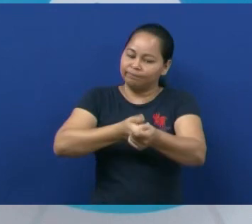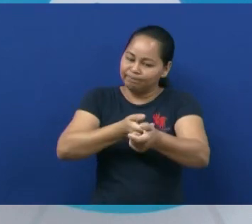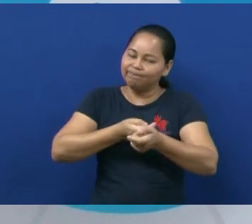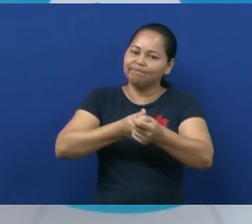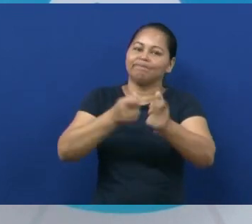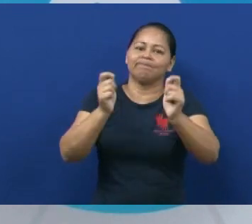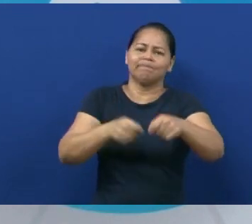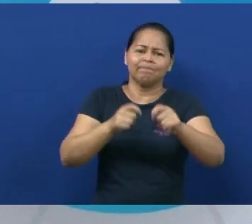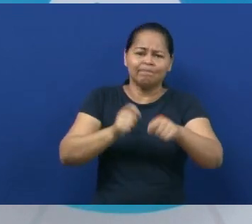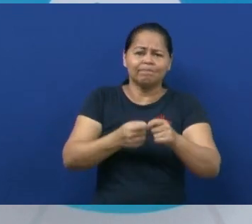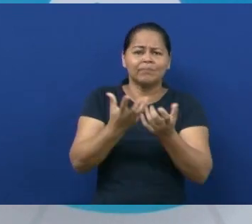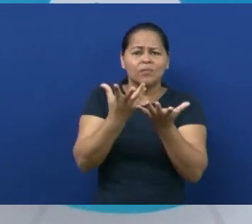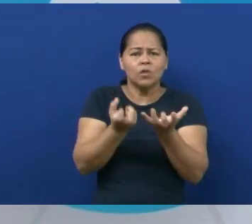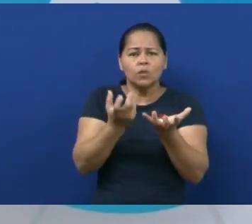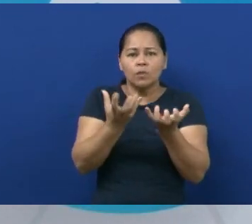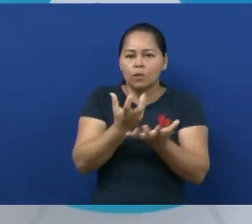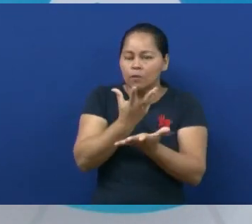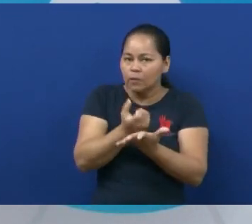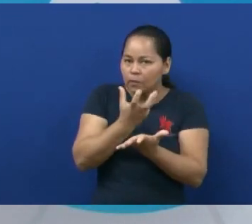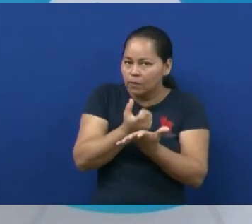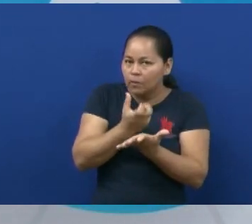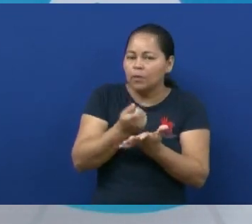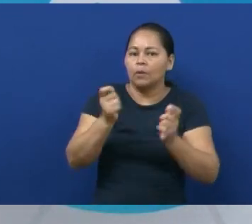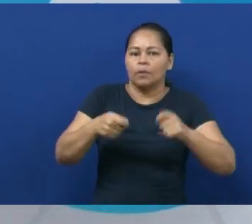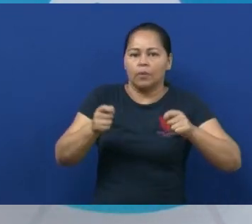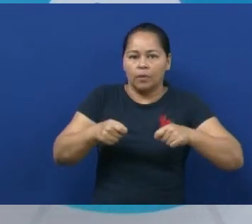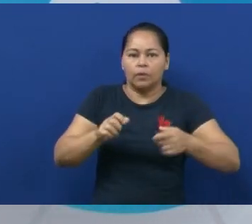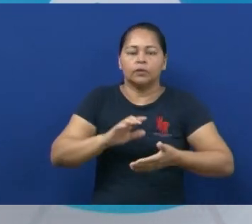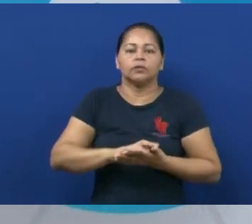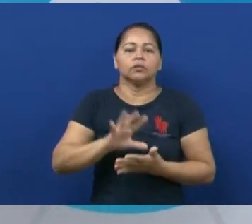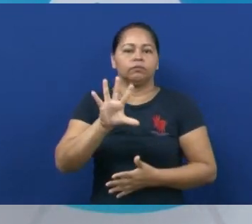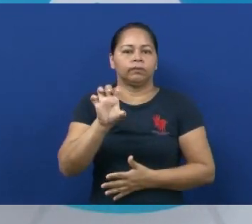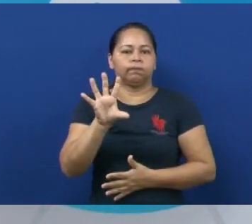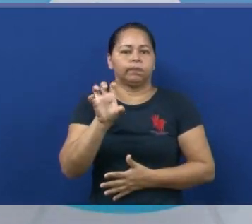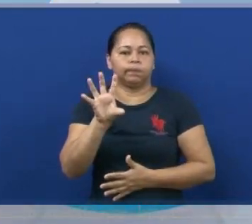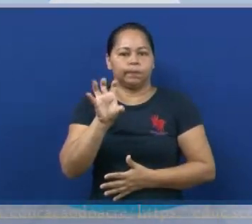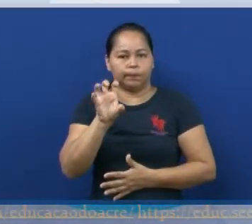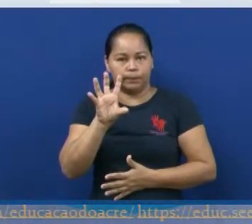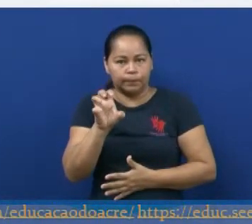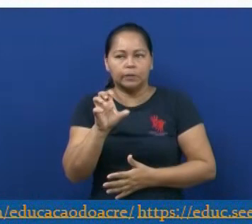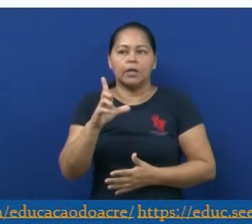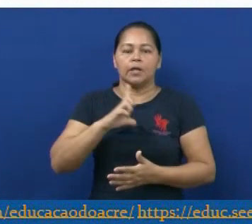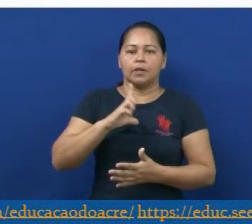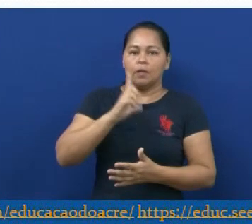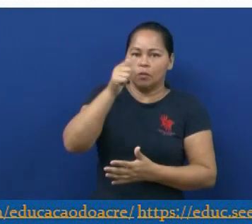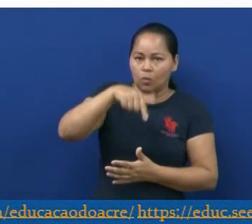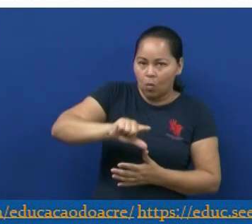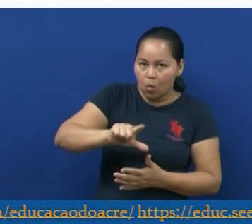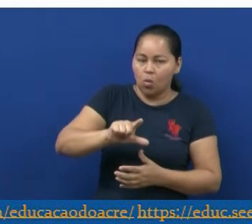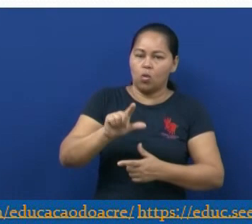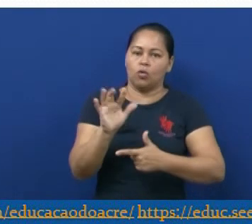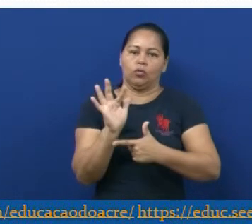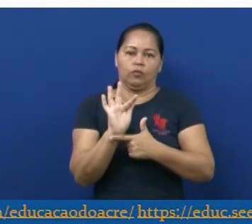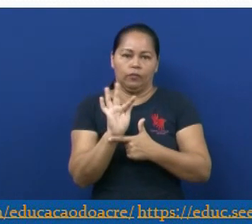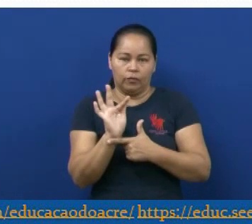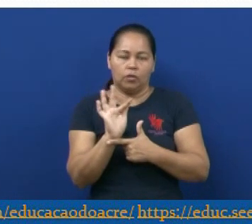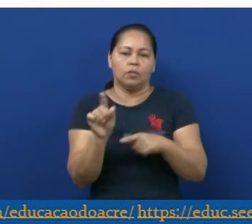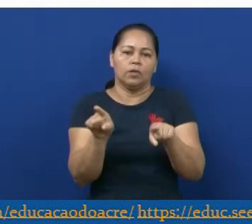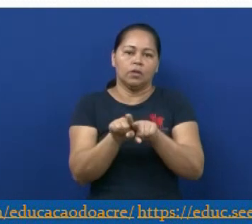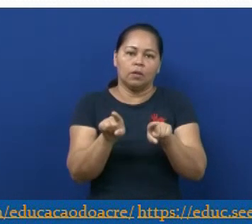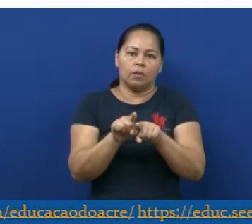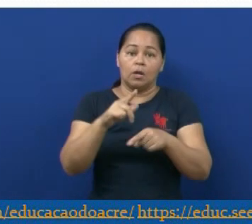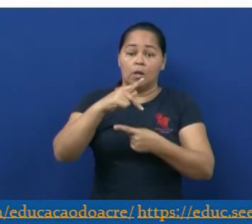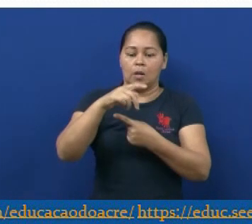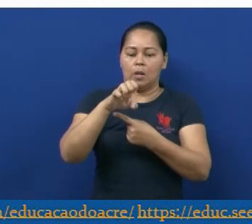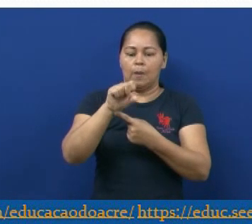baixar gratuitamente em PDF esse livro. Temos o outro livro, A